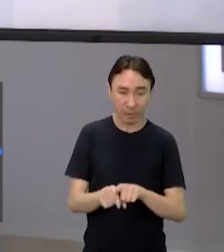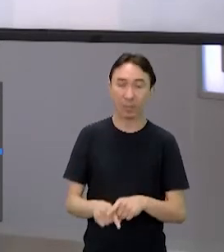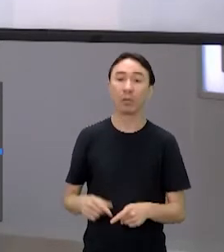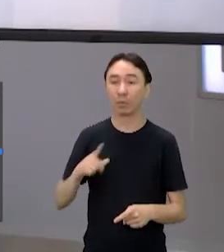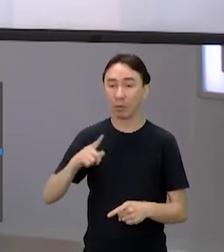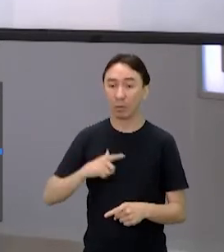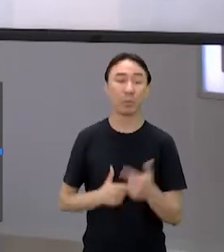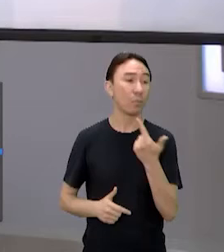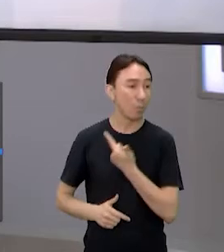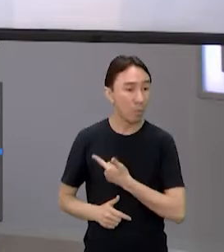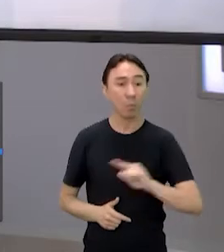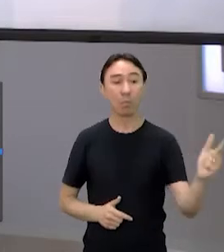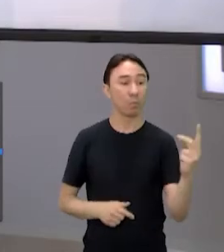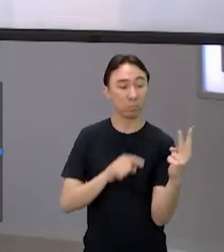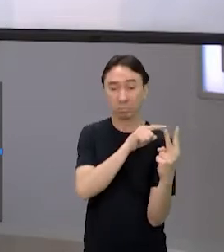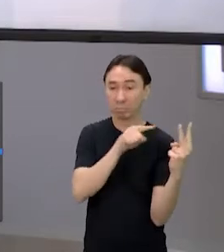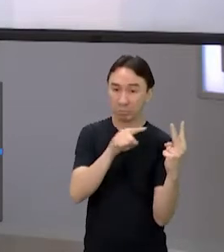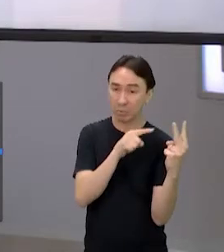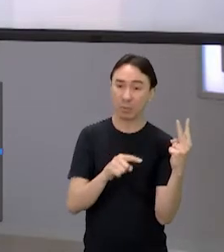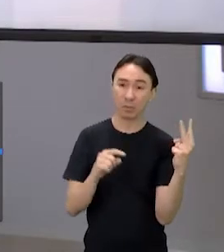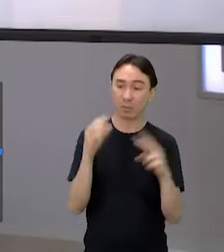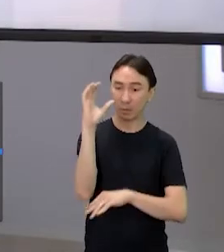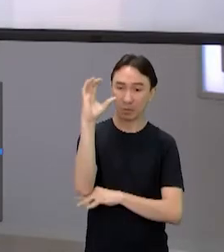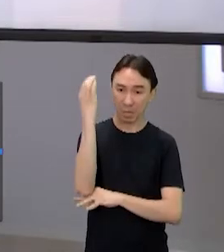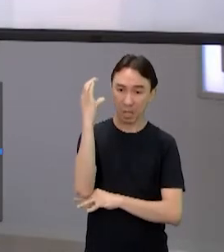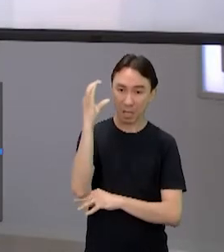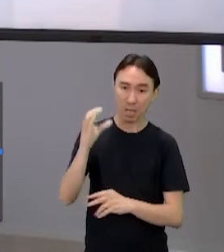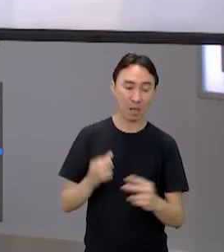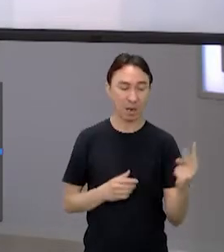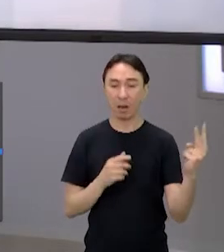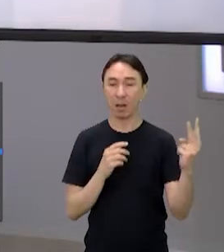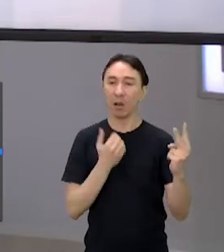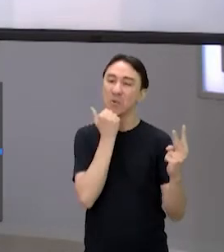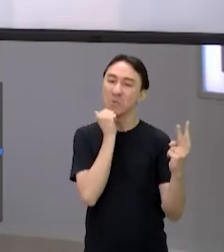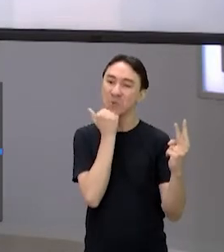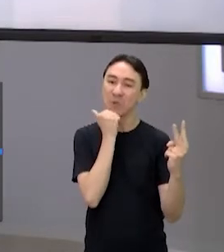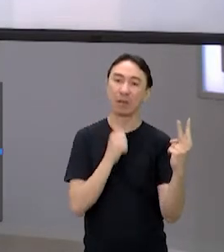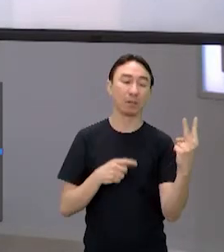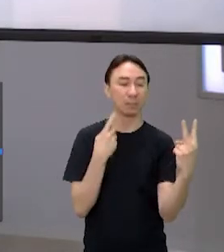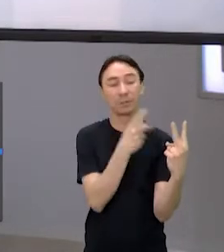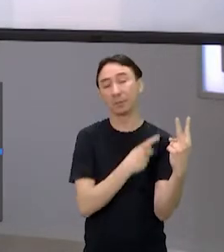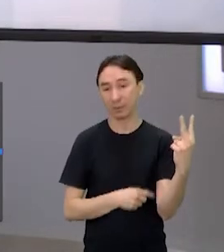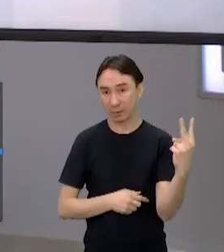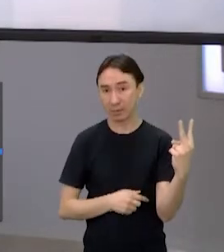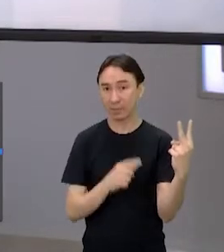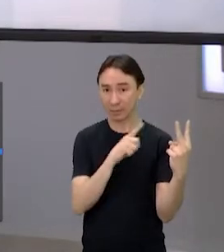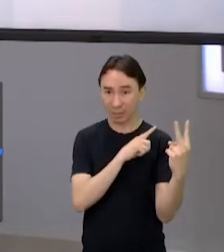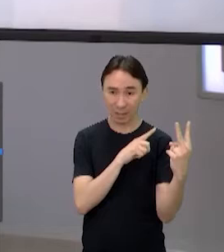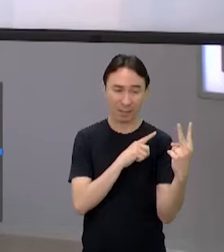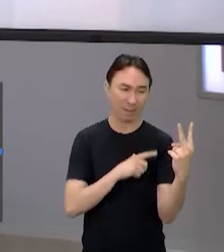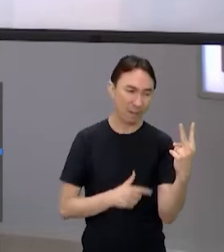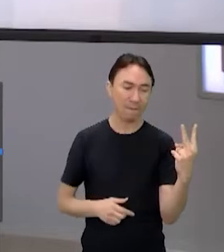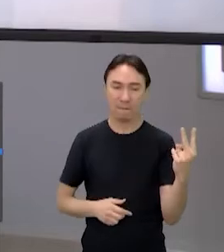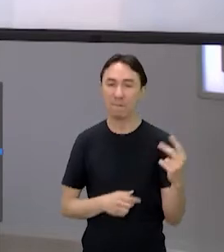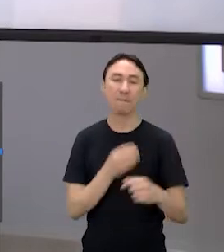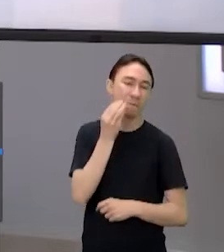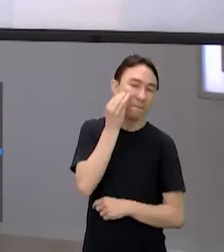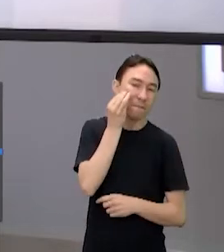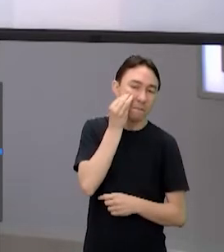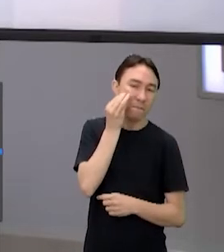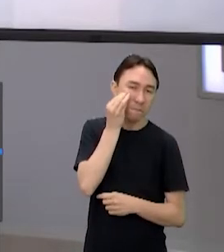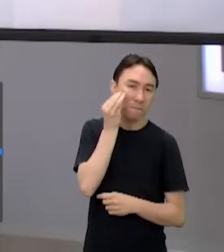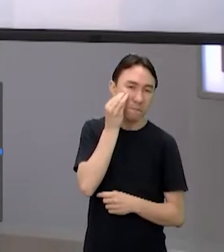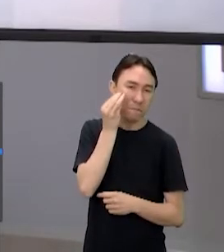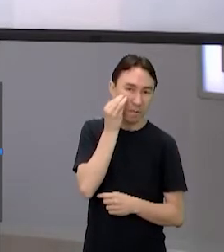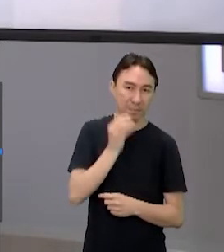outros cientistas, na verdade, que eles fizeram um experimento específico, que foram aí